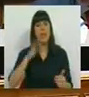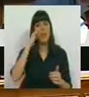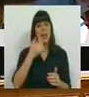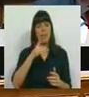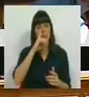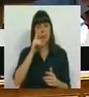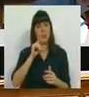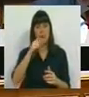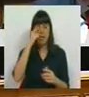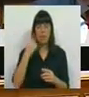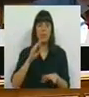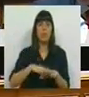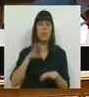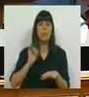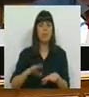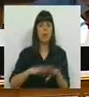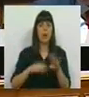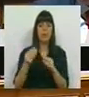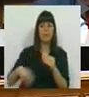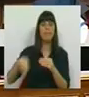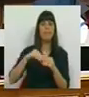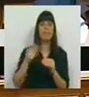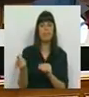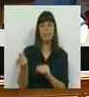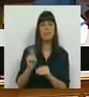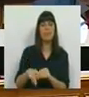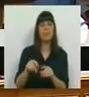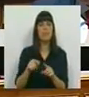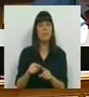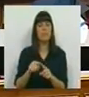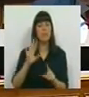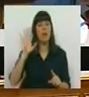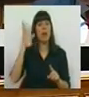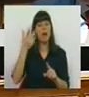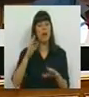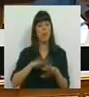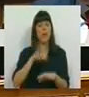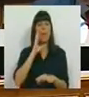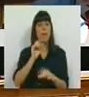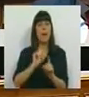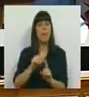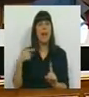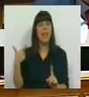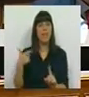excessivo, dada a operação extraordinária que aconteceu com o BANIF.